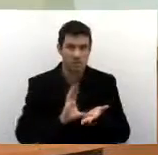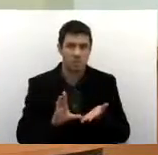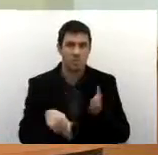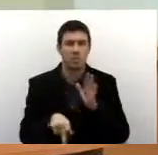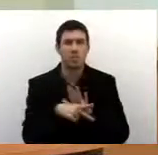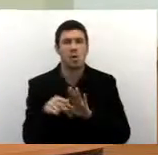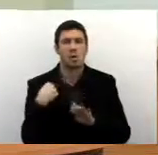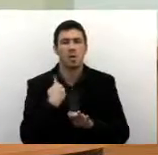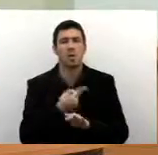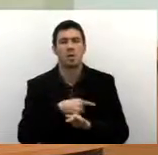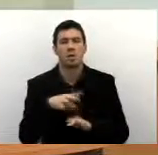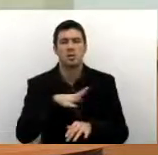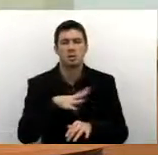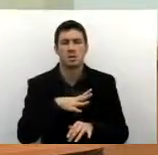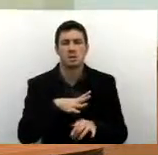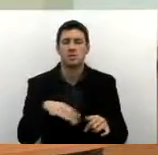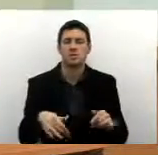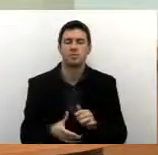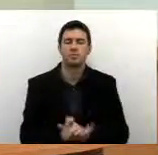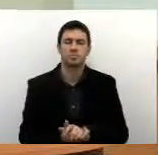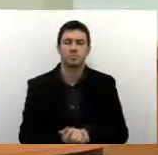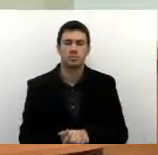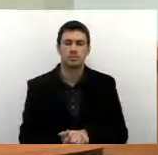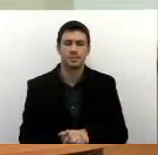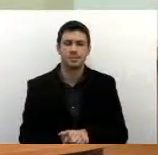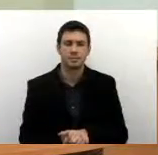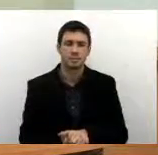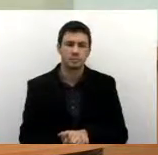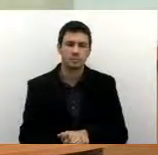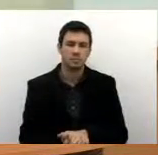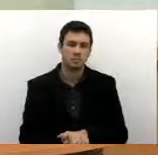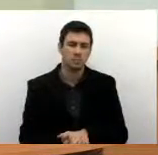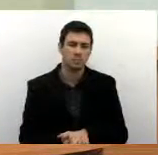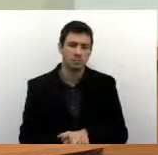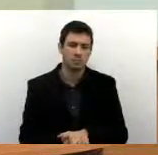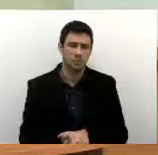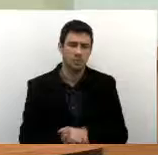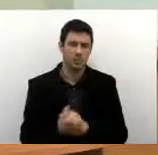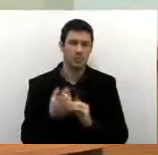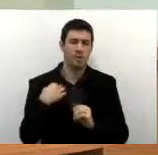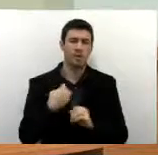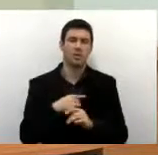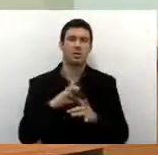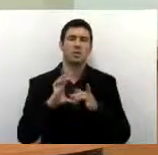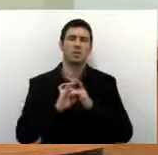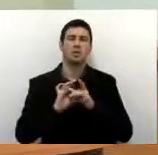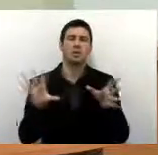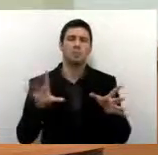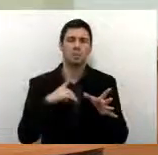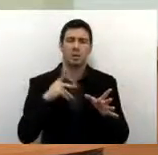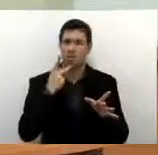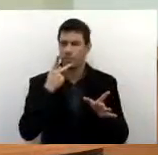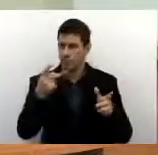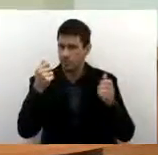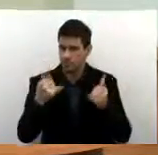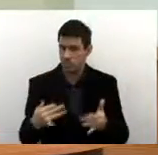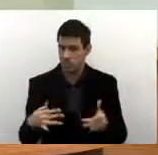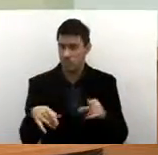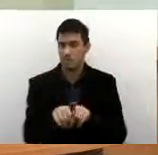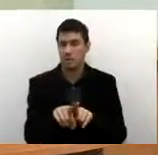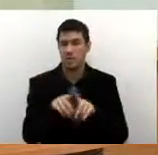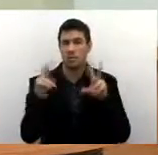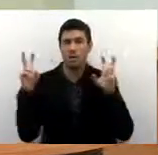nossa cidade por região, né? Toma a liberdade de dizer primeiramente da Secretaria de